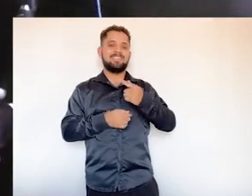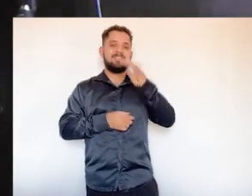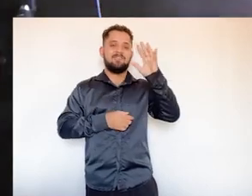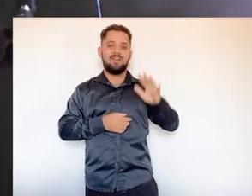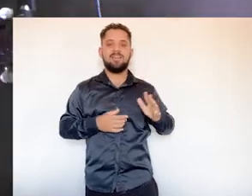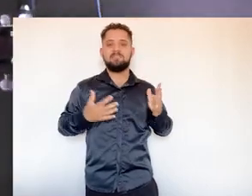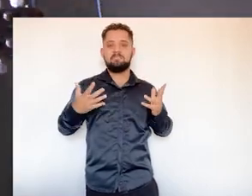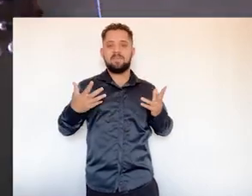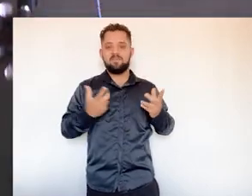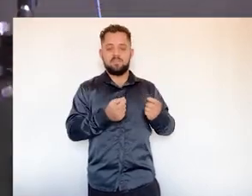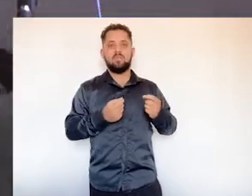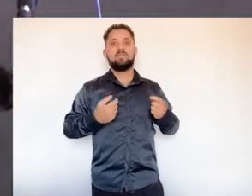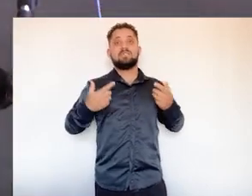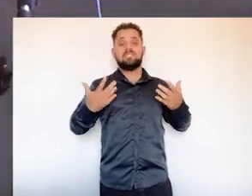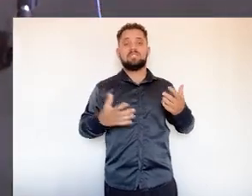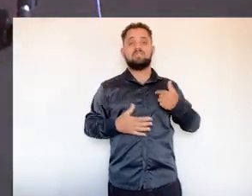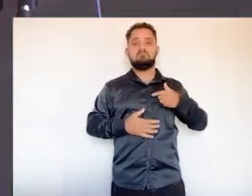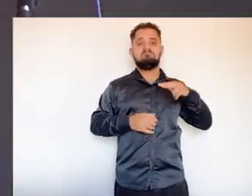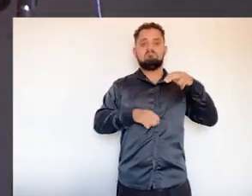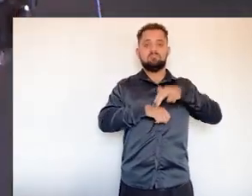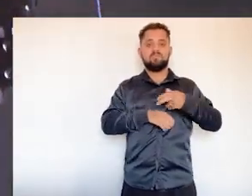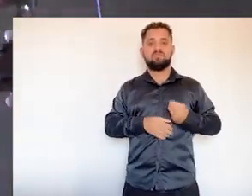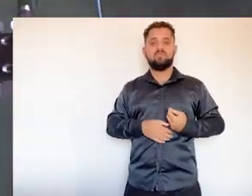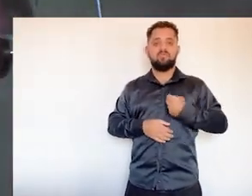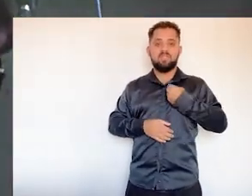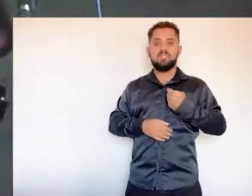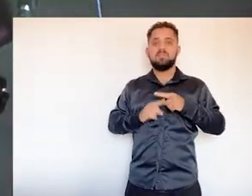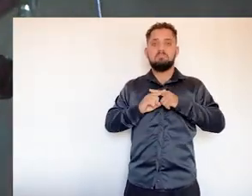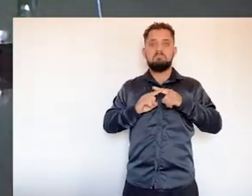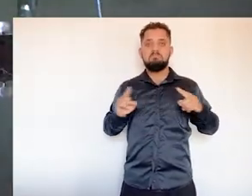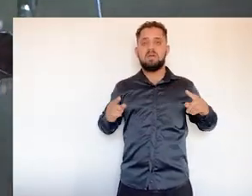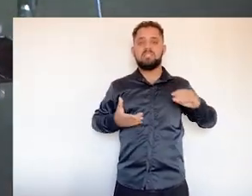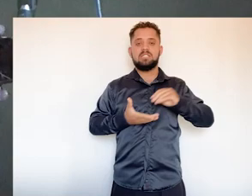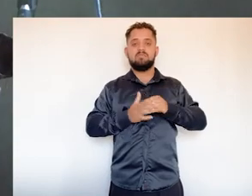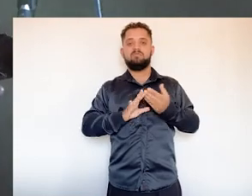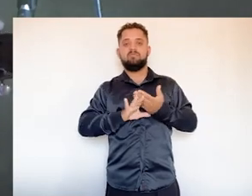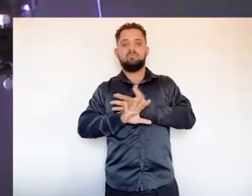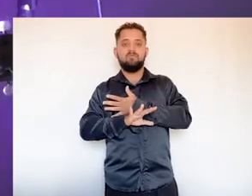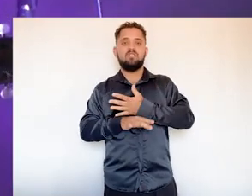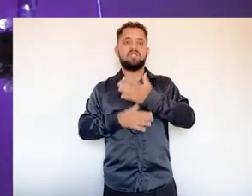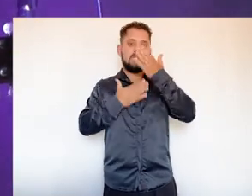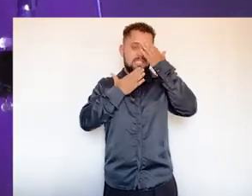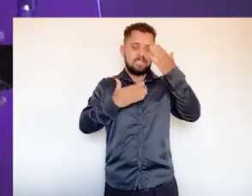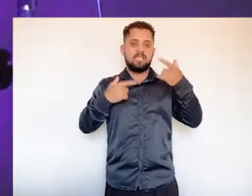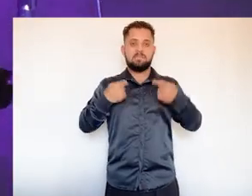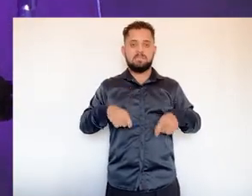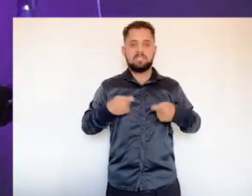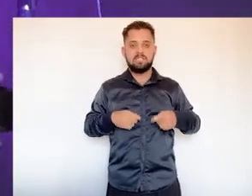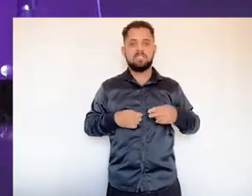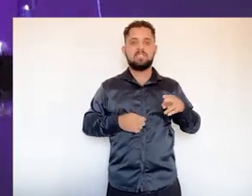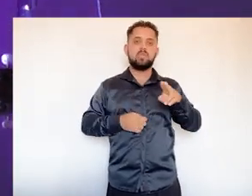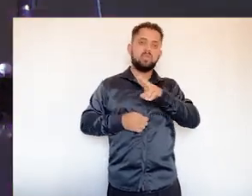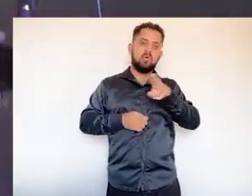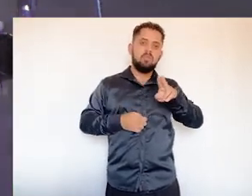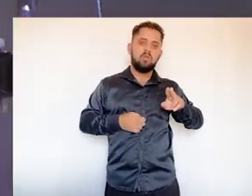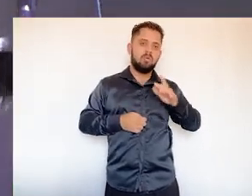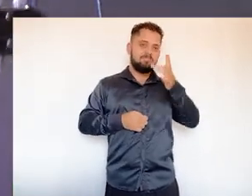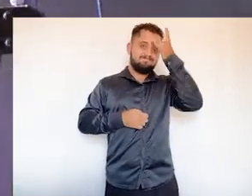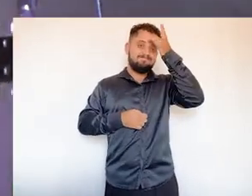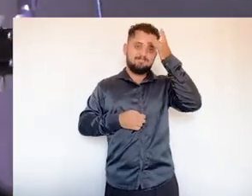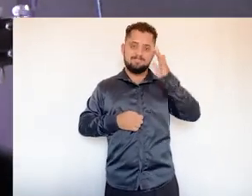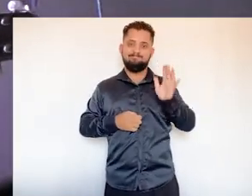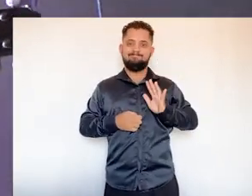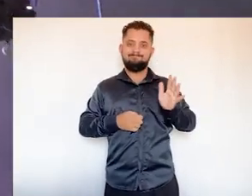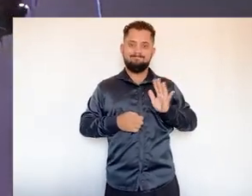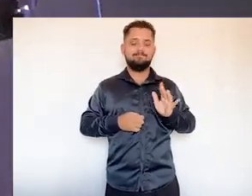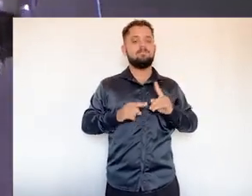hoje eu não poderia estar aqui sem agradecer a um monte de gente. Eu não tenho como falar o nome de todos, mas